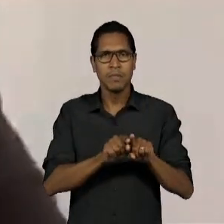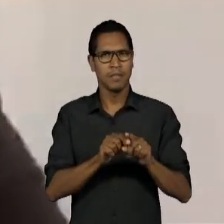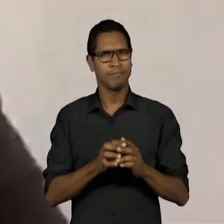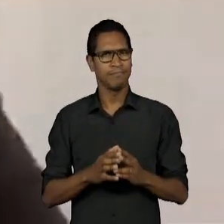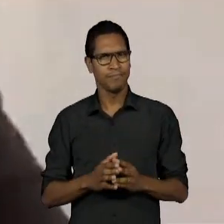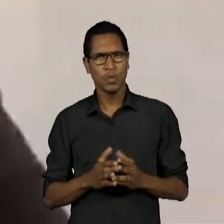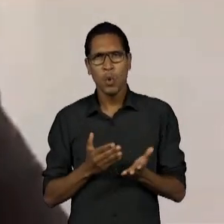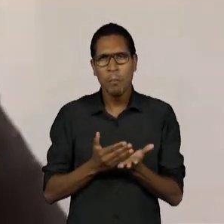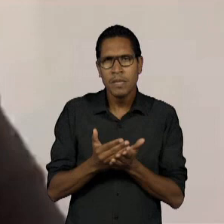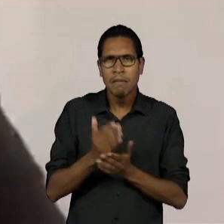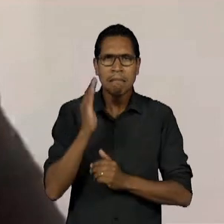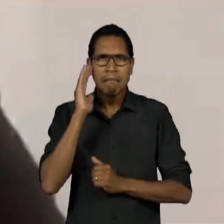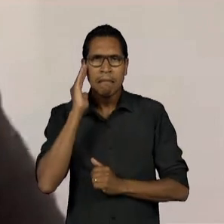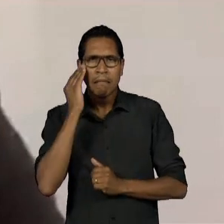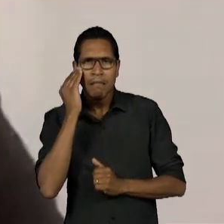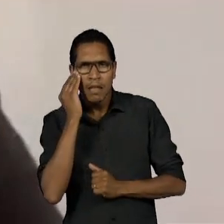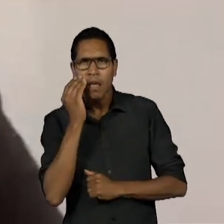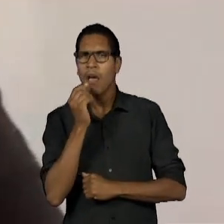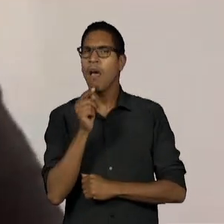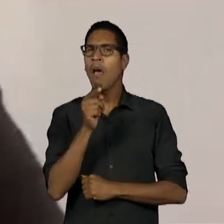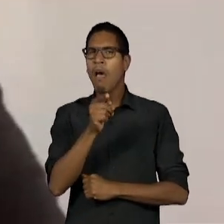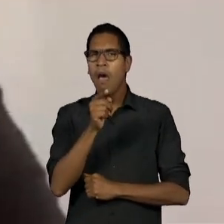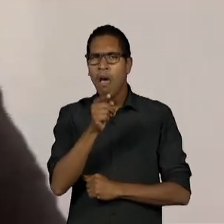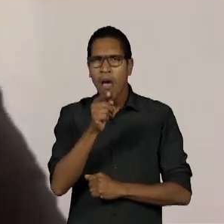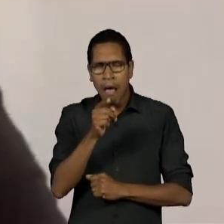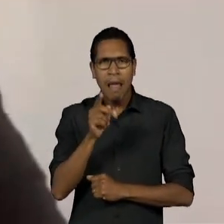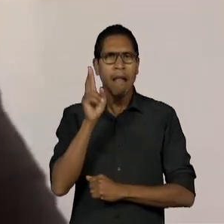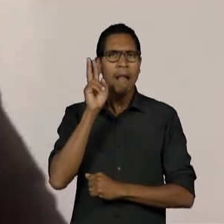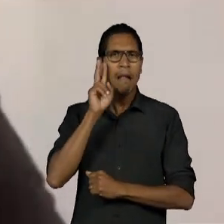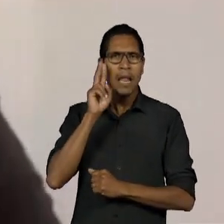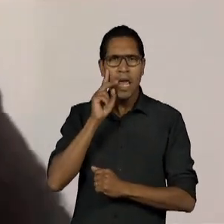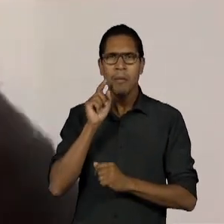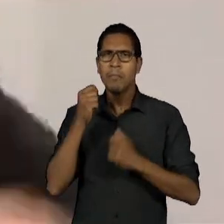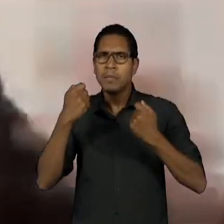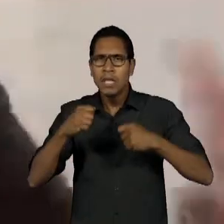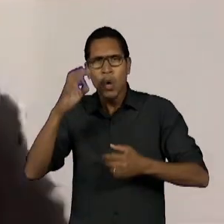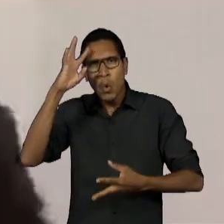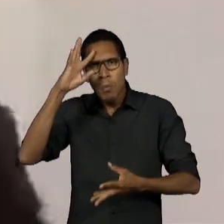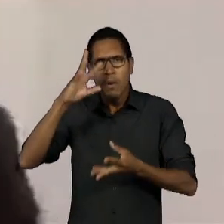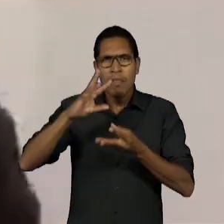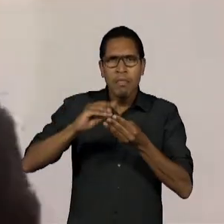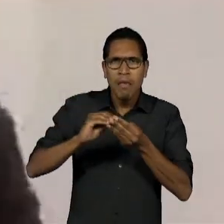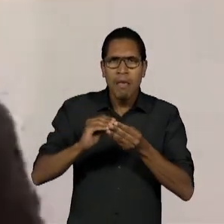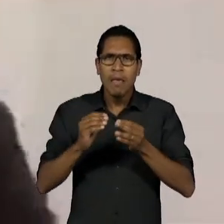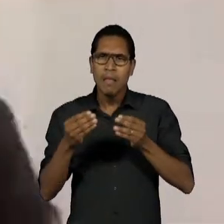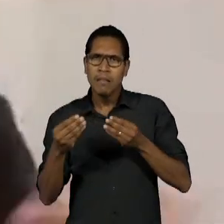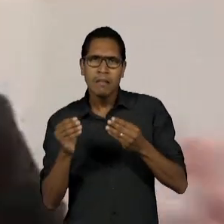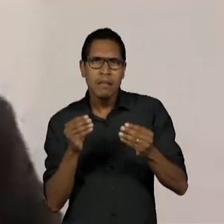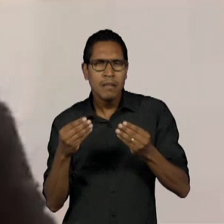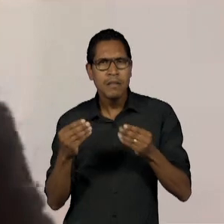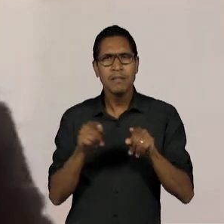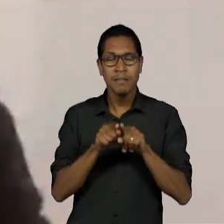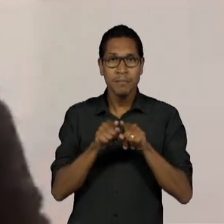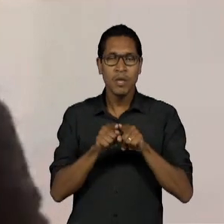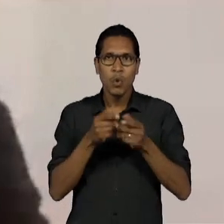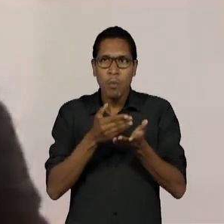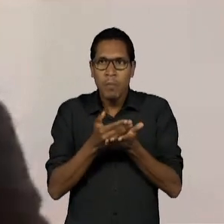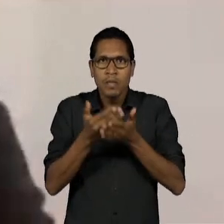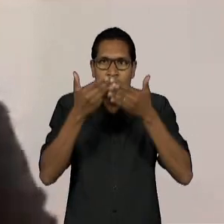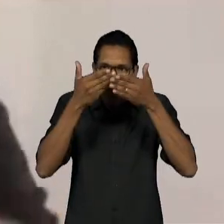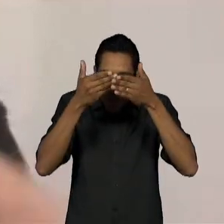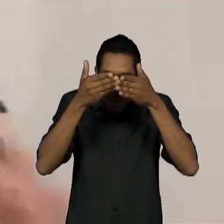vai entendendo que a gente tem que ter compreensão mais ampla do